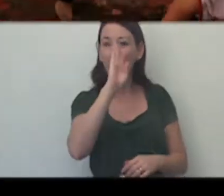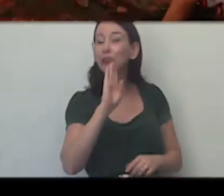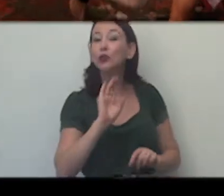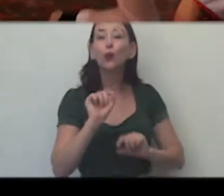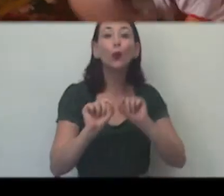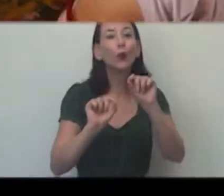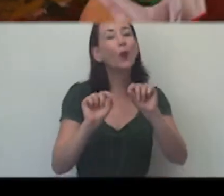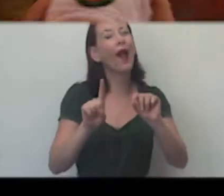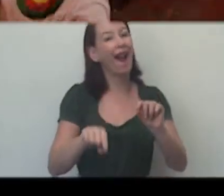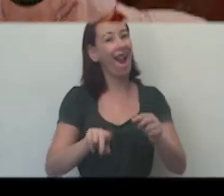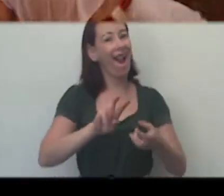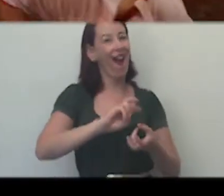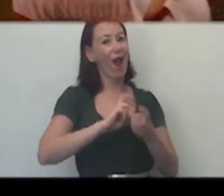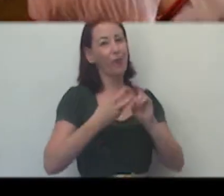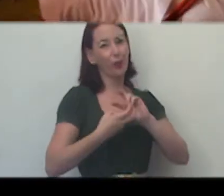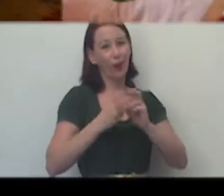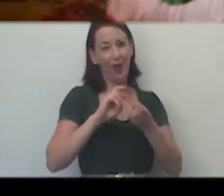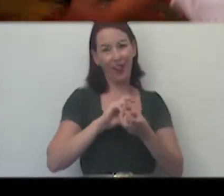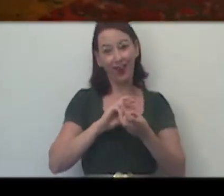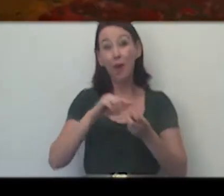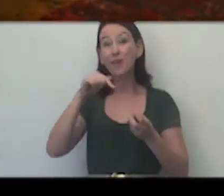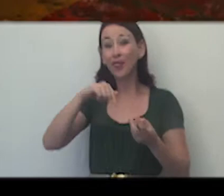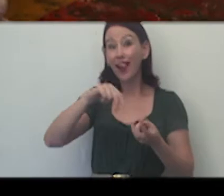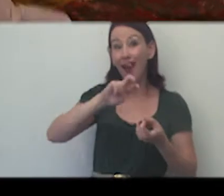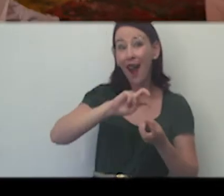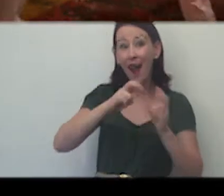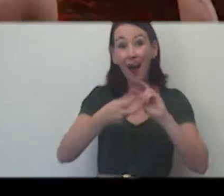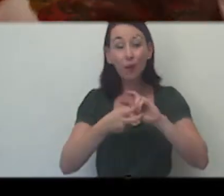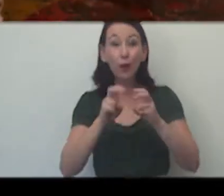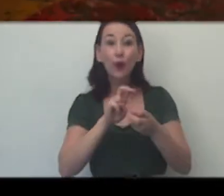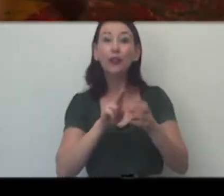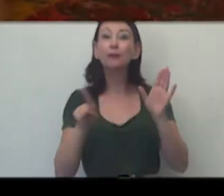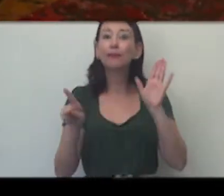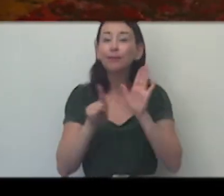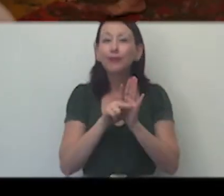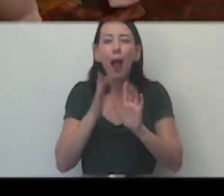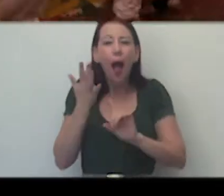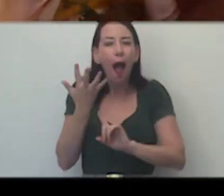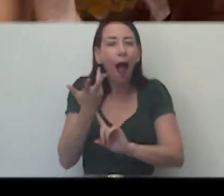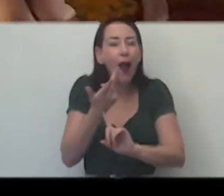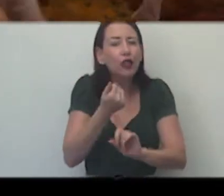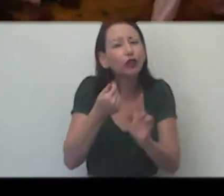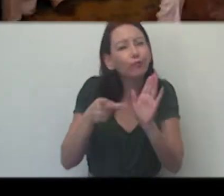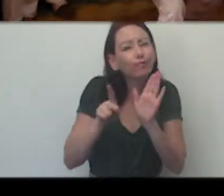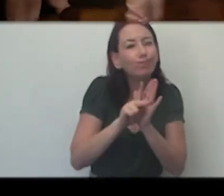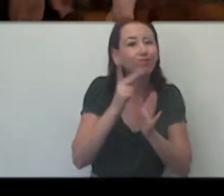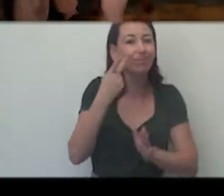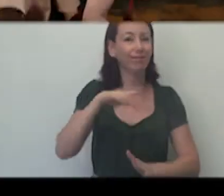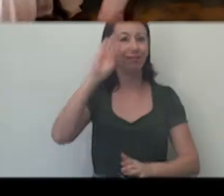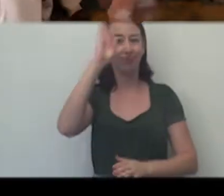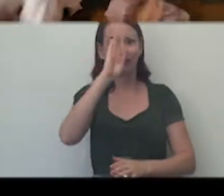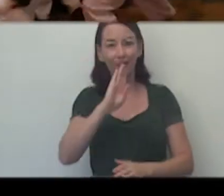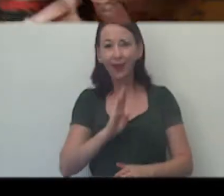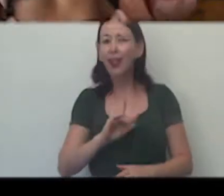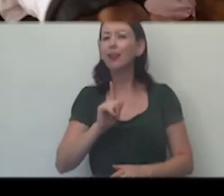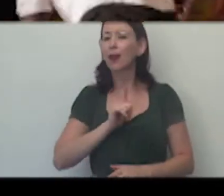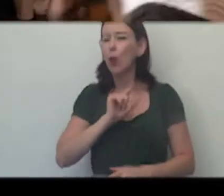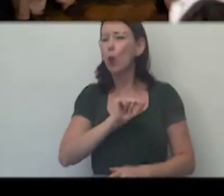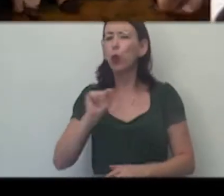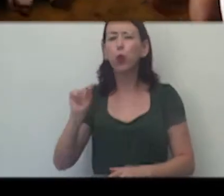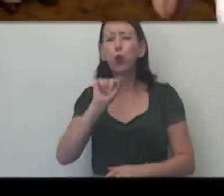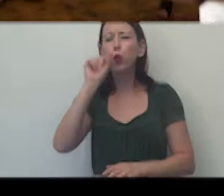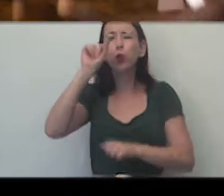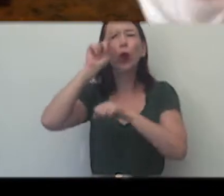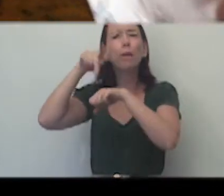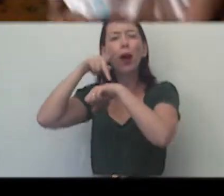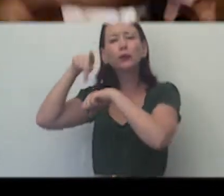capoeira, considerada, inclusive, uma arte tipicamente nacional e praticada em vários países